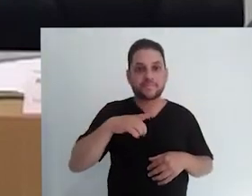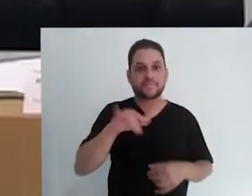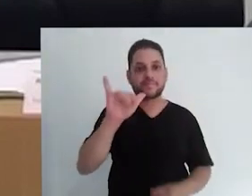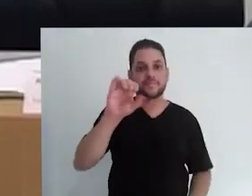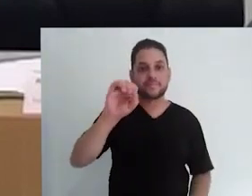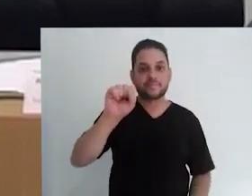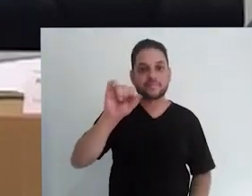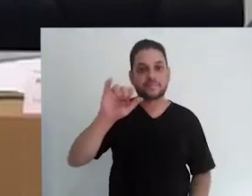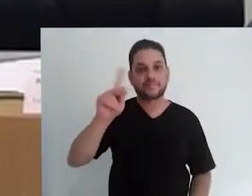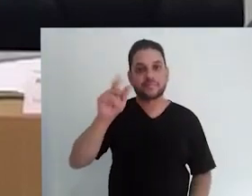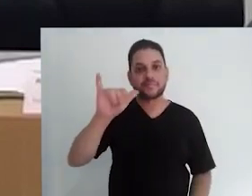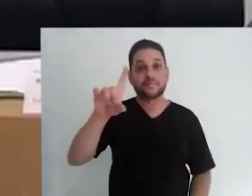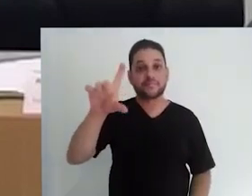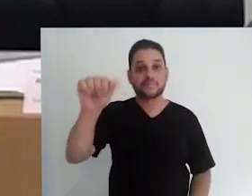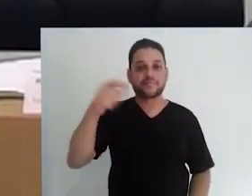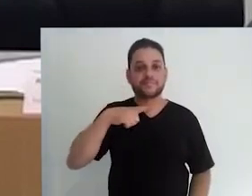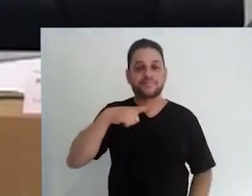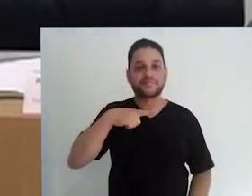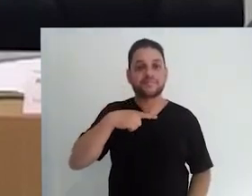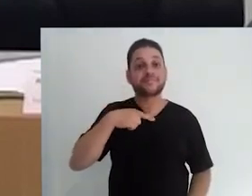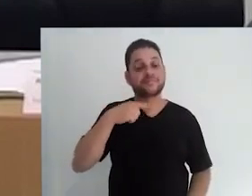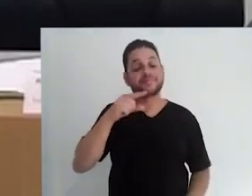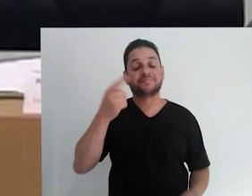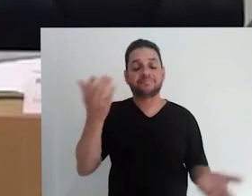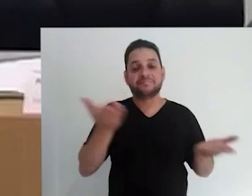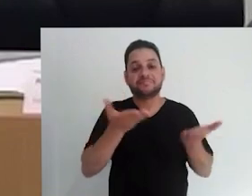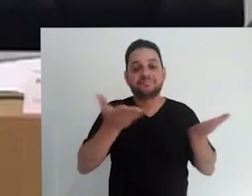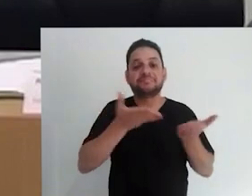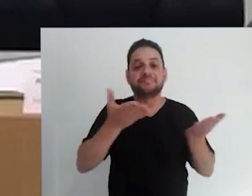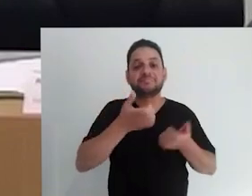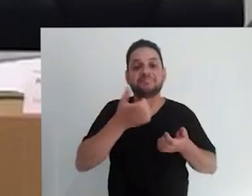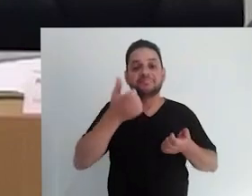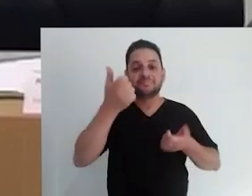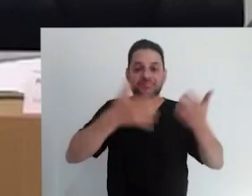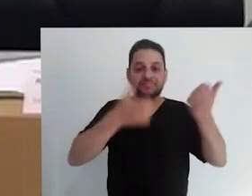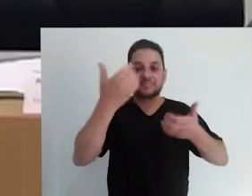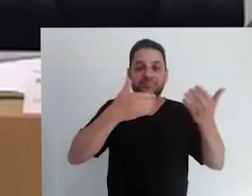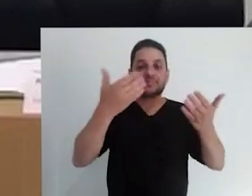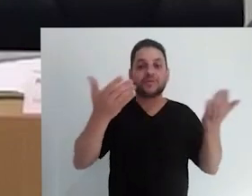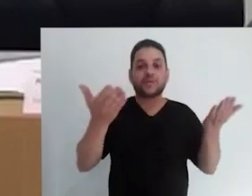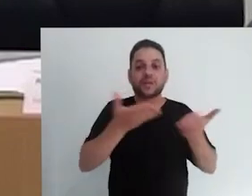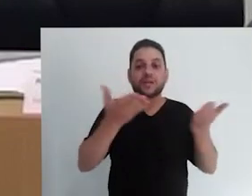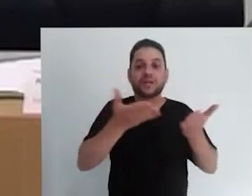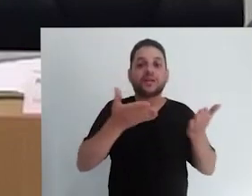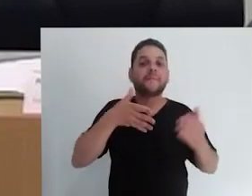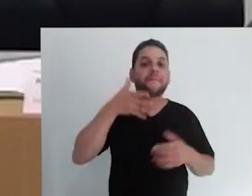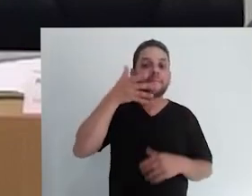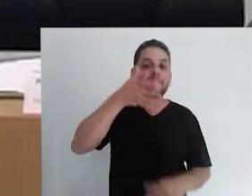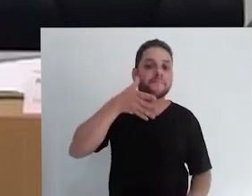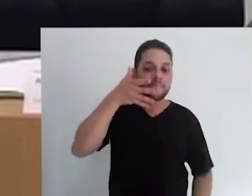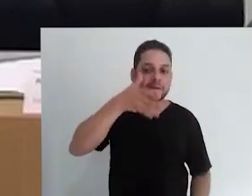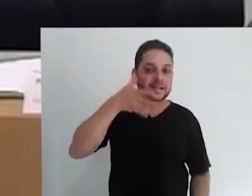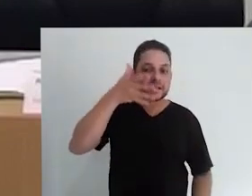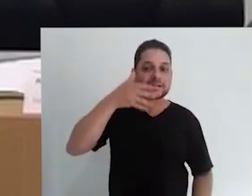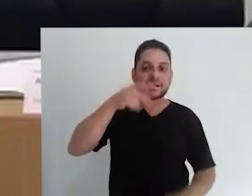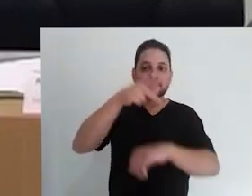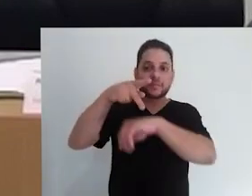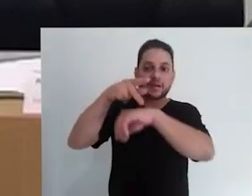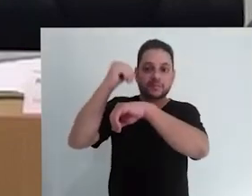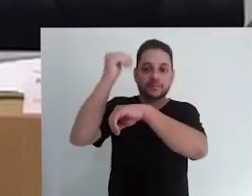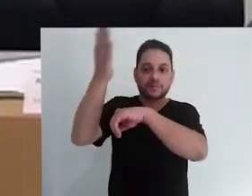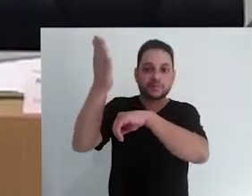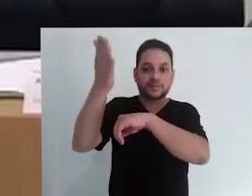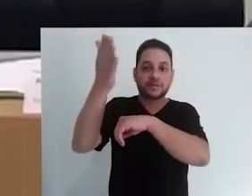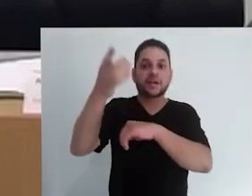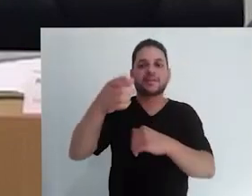que nos fez uma saudação porque se encontra realizando uma palestra no exterior, que já tinha um